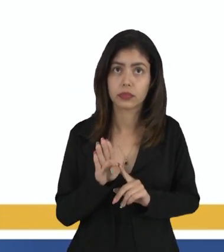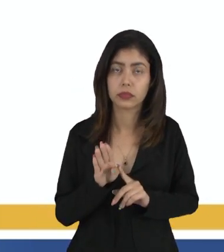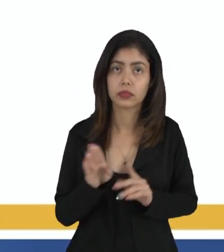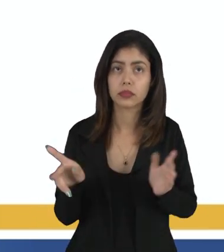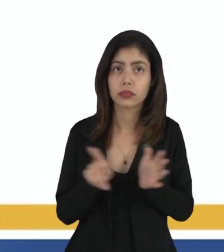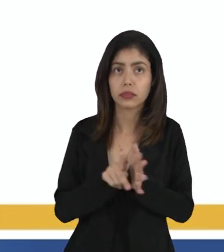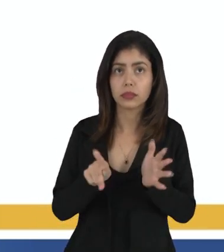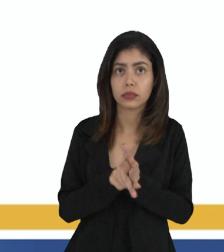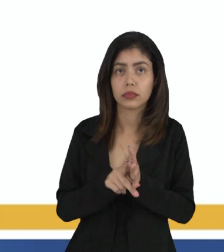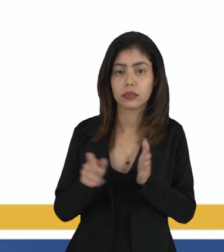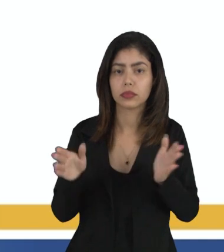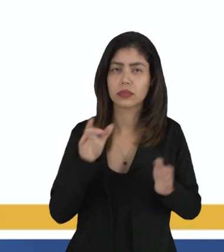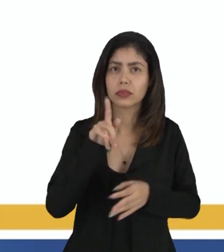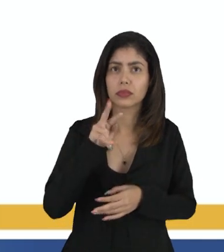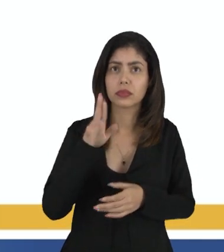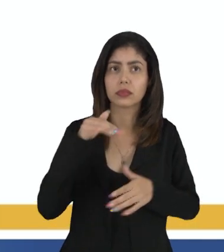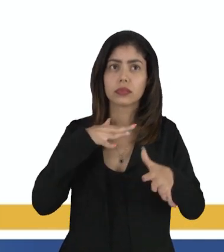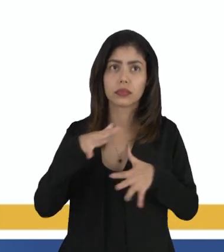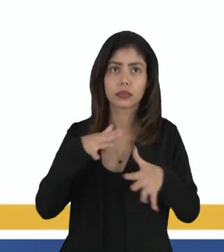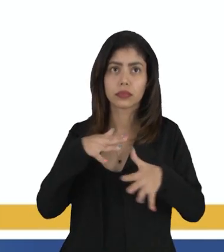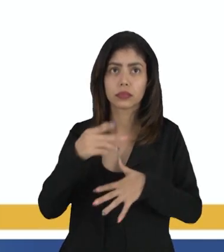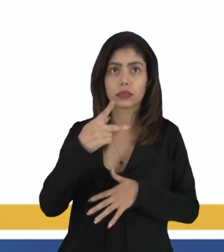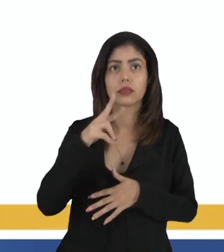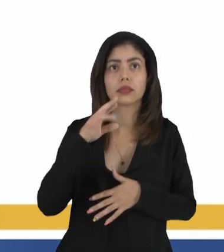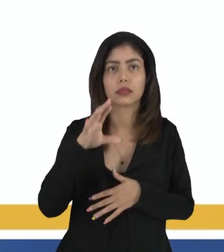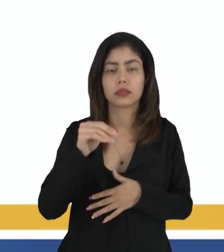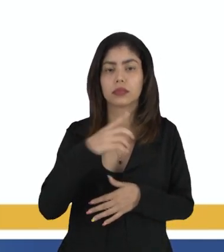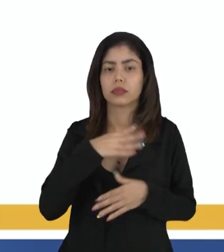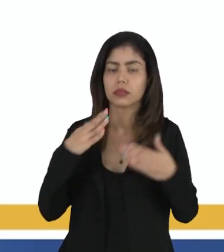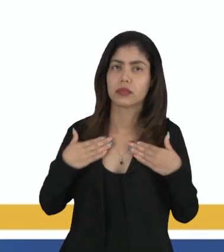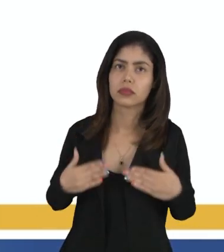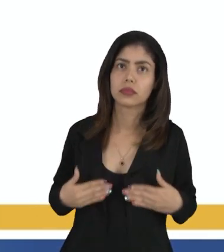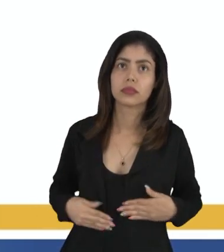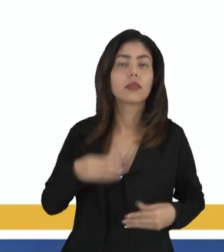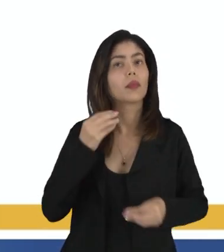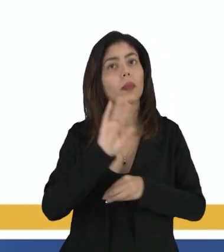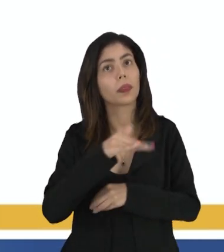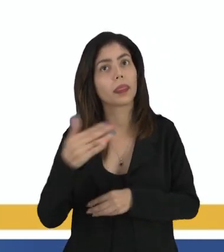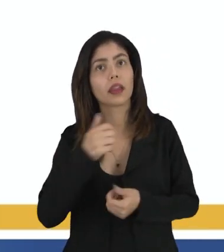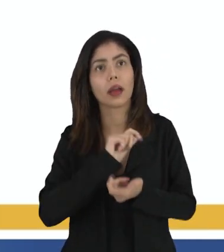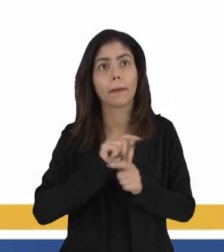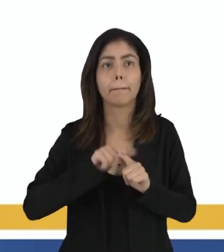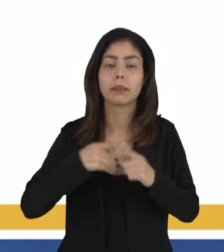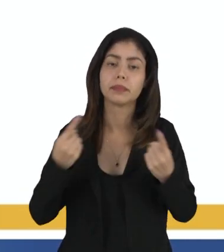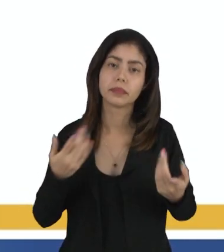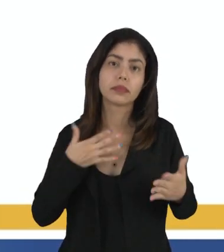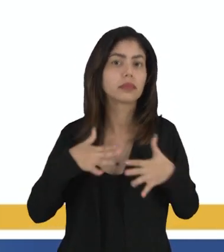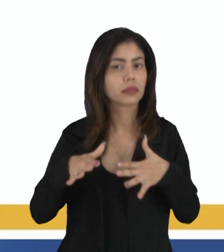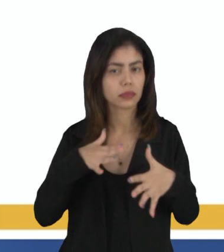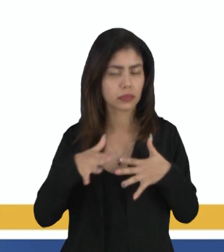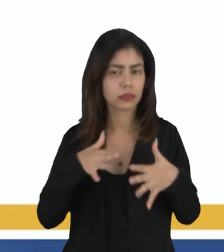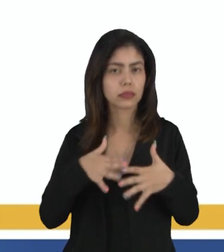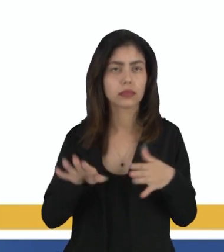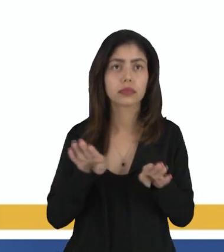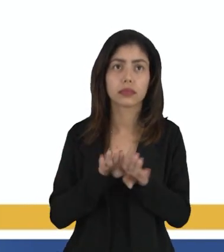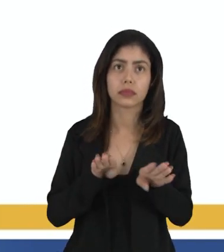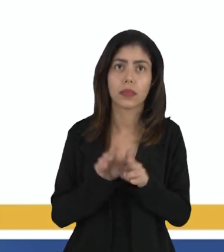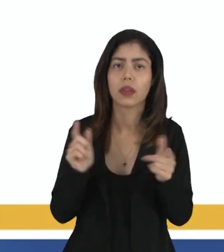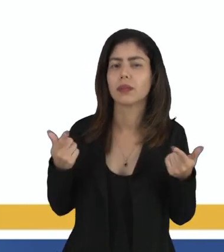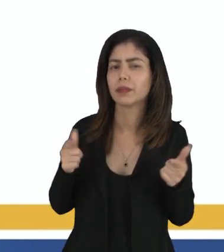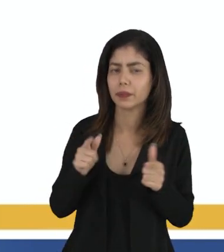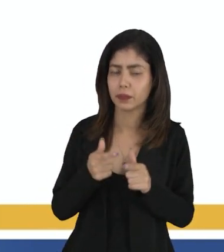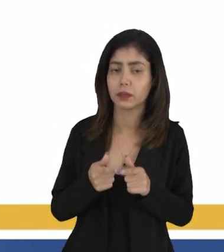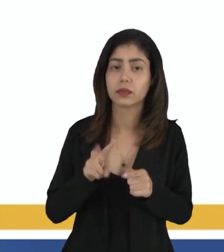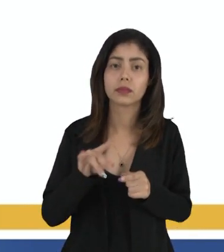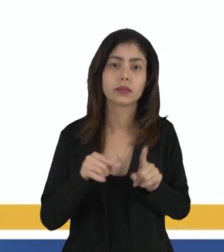é uma grandeza associada ao grau de agitação das partículas que compõem o corpo. Quanto mais agitadas as partículas do corpo, menor